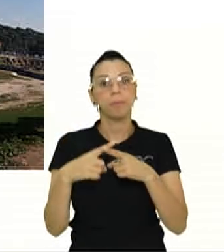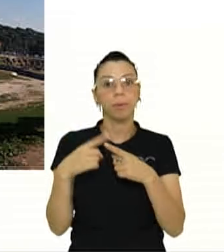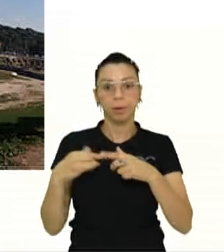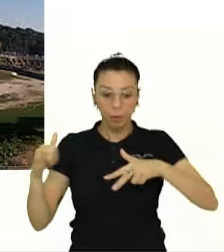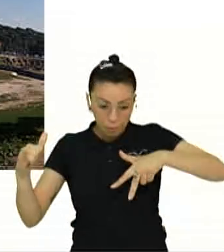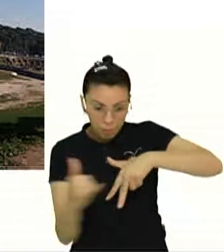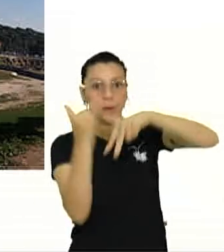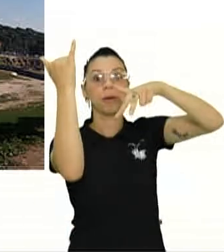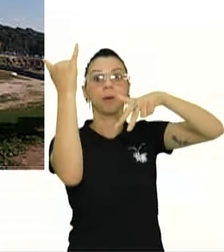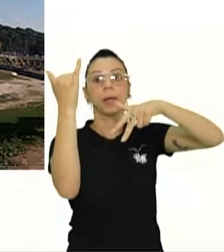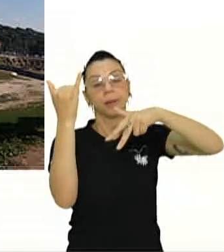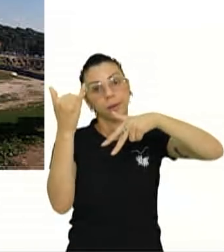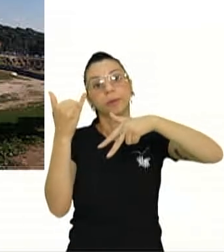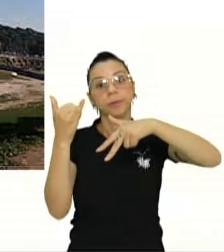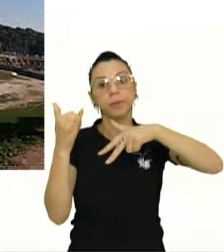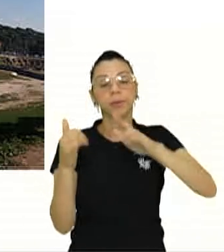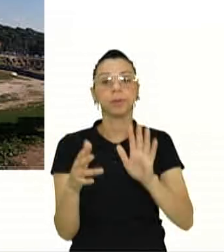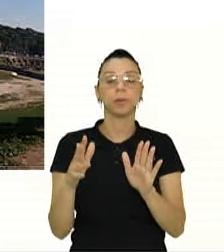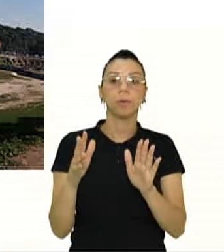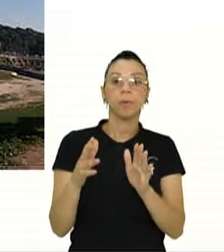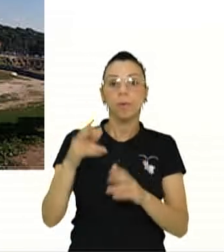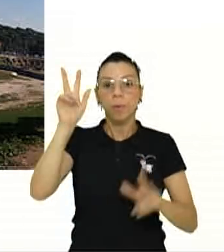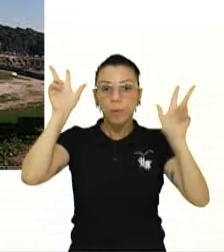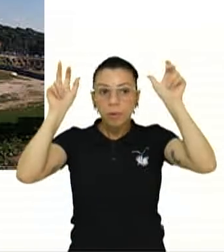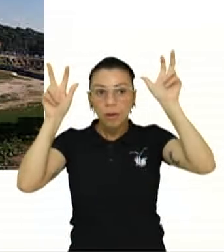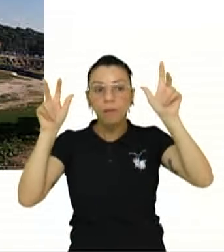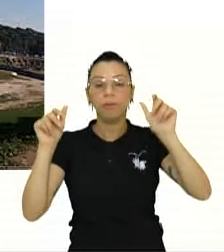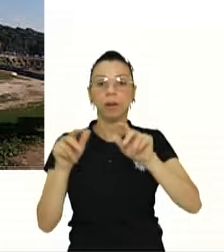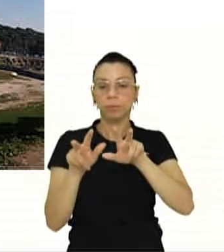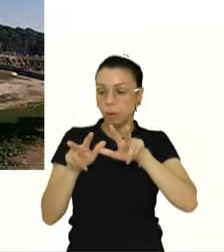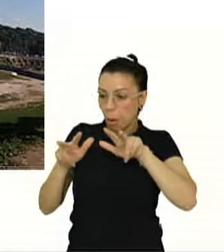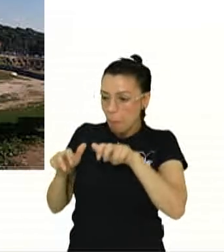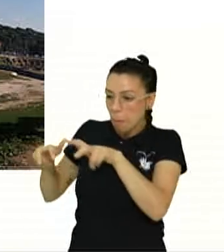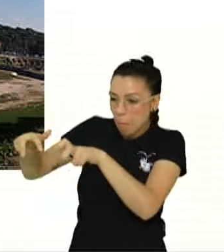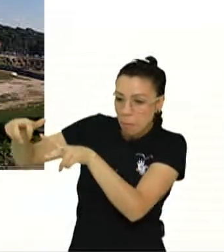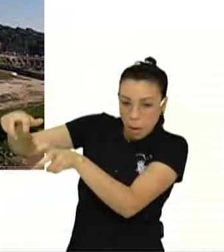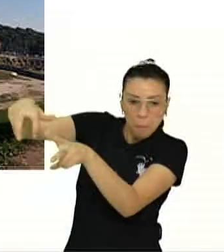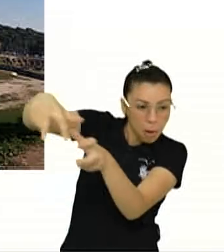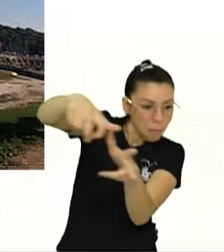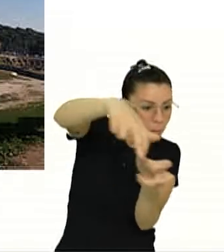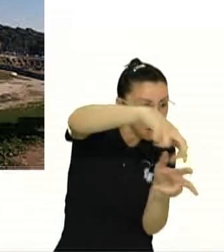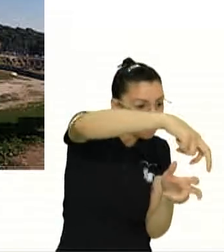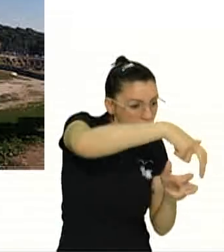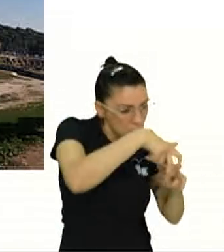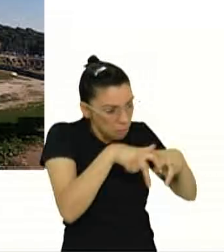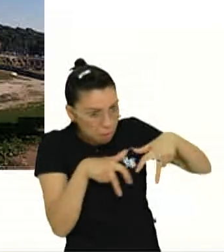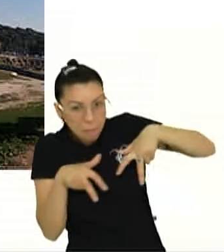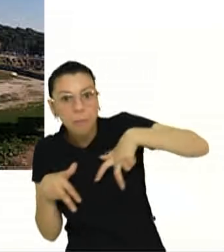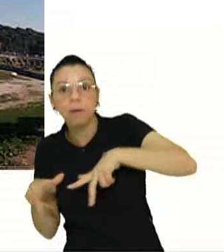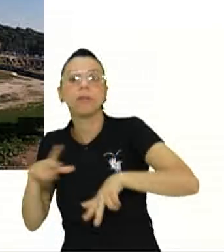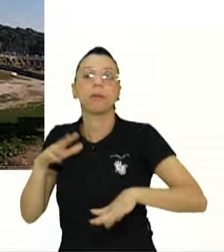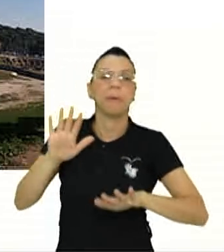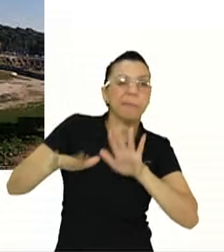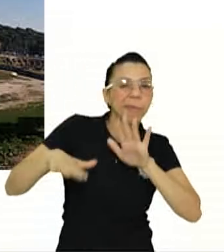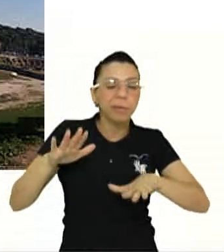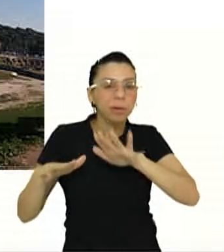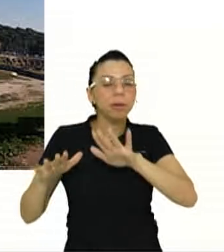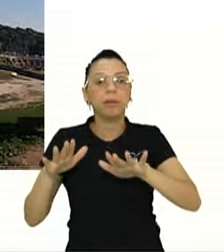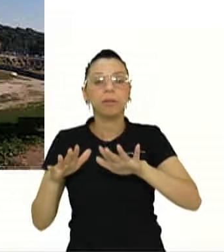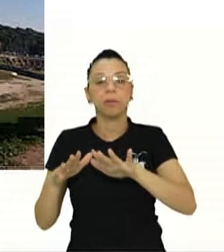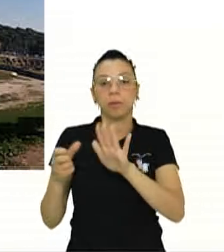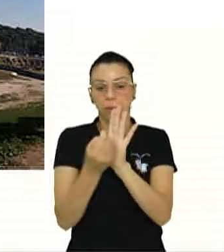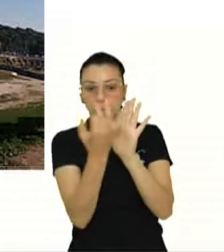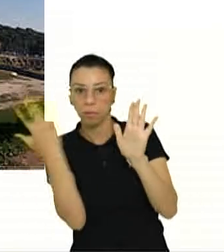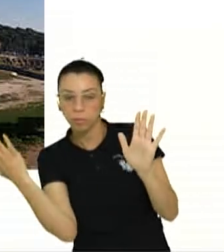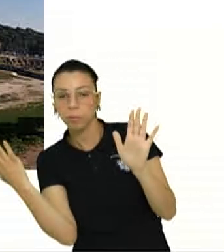porque trombavam, os cavalos tinham que correr nesse circuito, fazer a curva, tinha uma espécie de contagens no